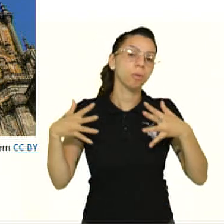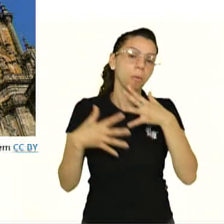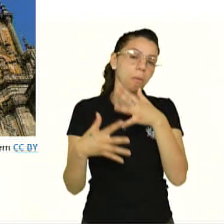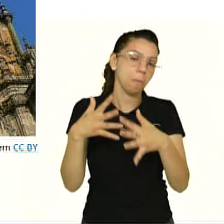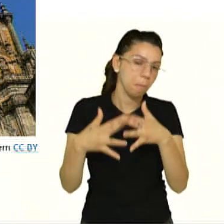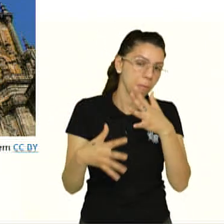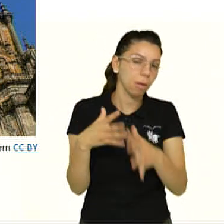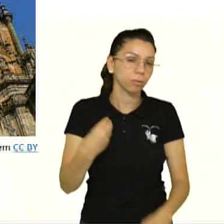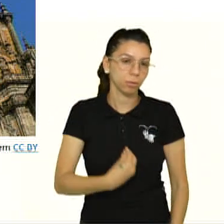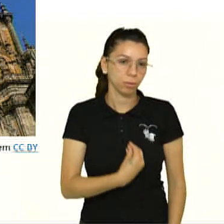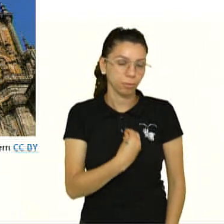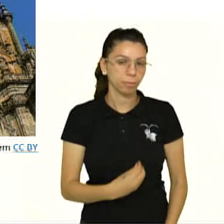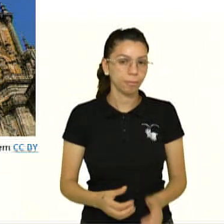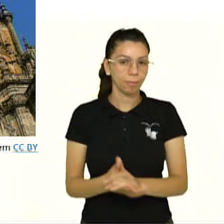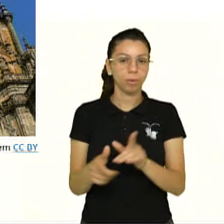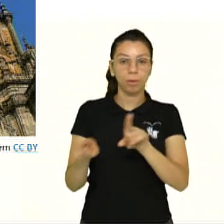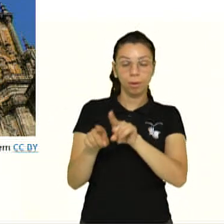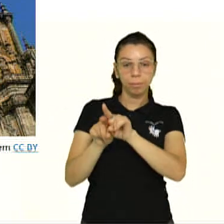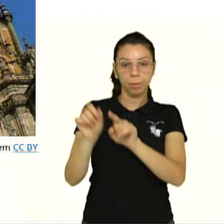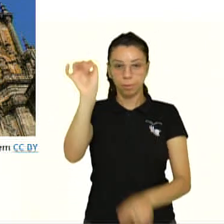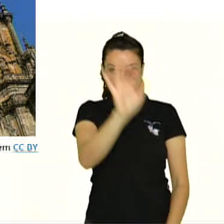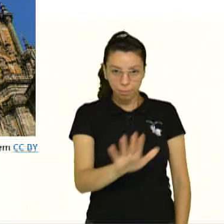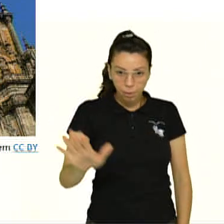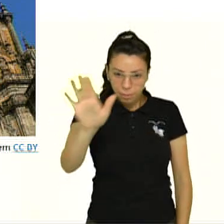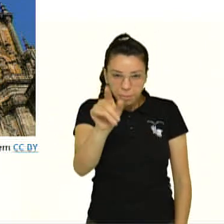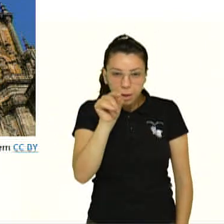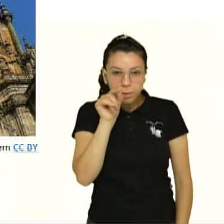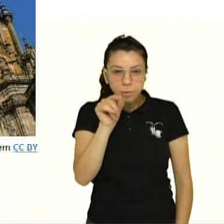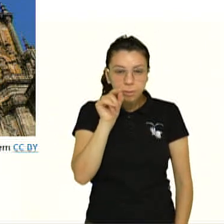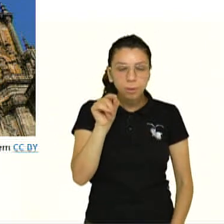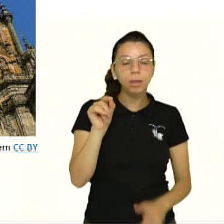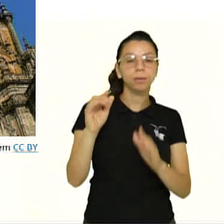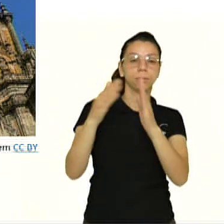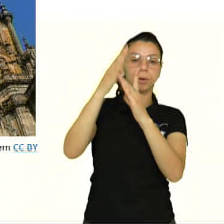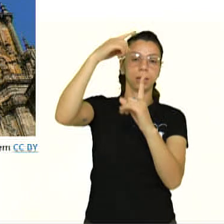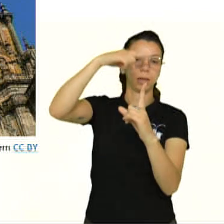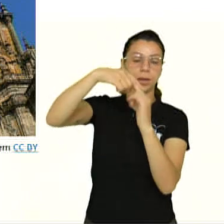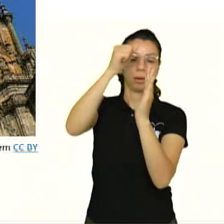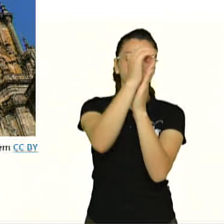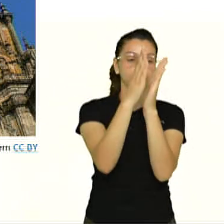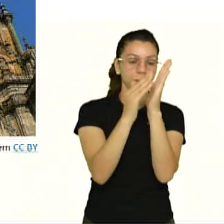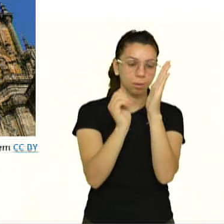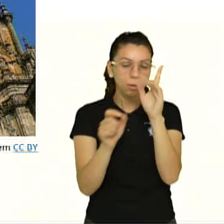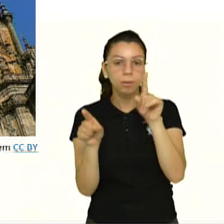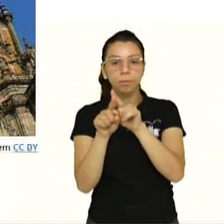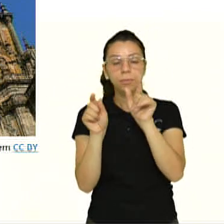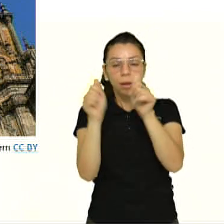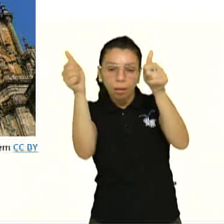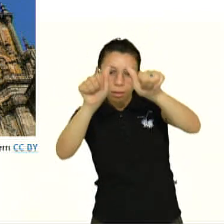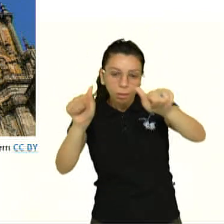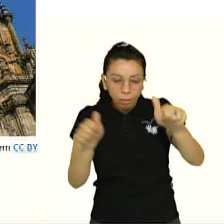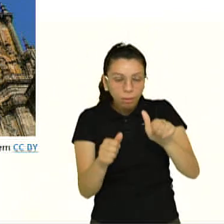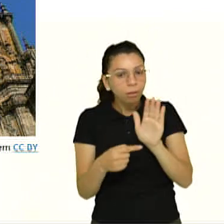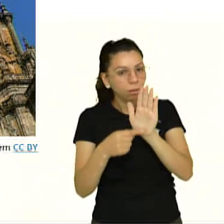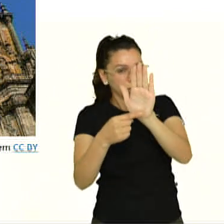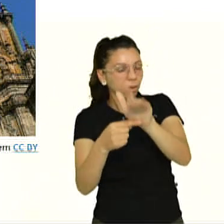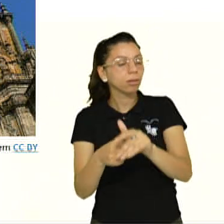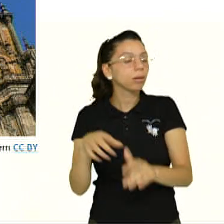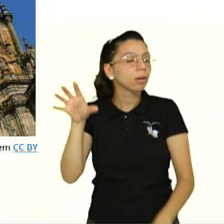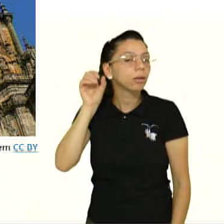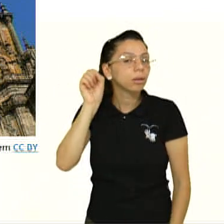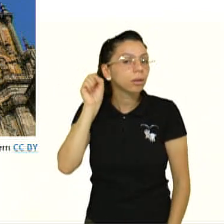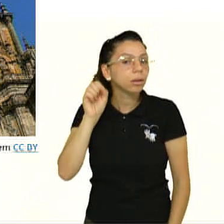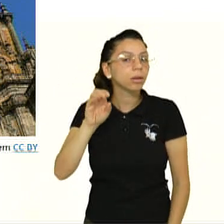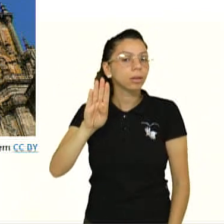imagem de uma igreja barroca. Então a música barroca ela refletia a arquitetura barroca. Escutem lá um pouquinho de baixo,